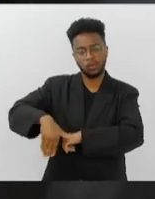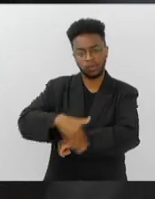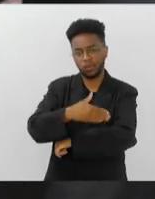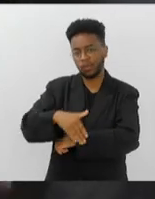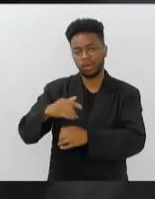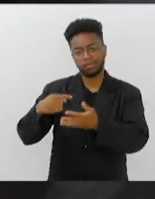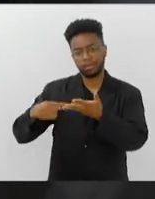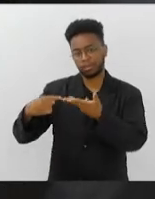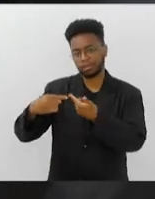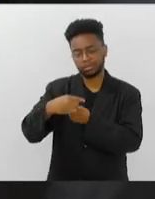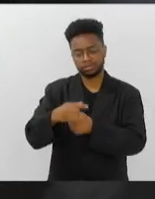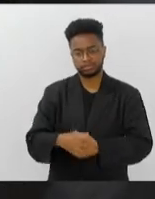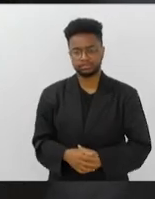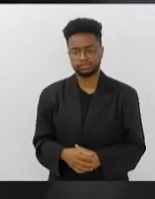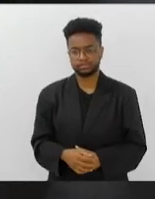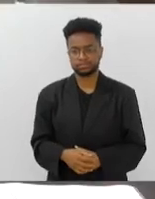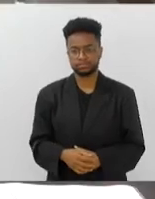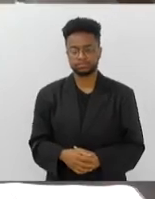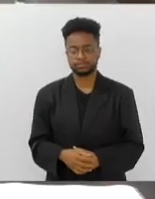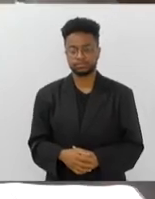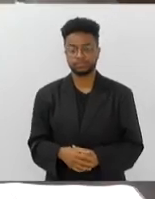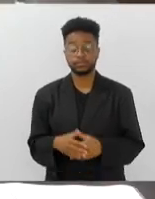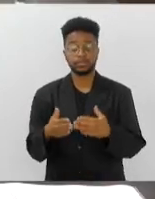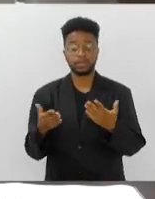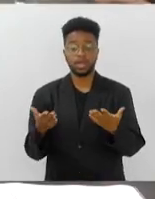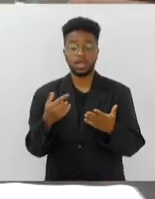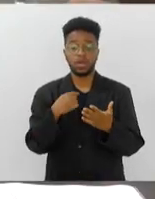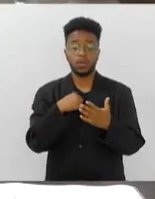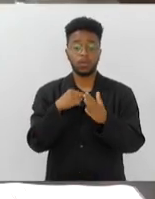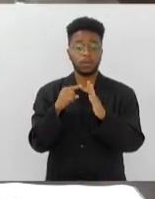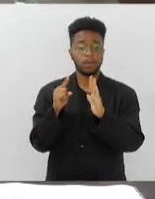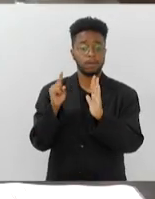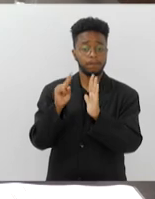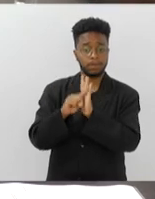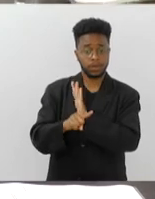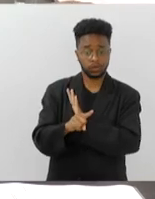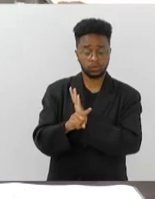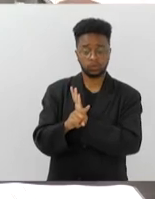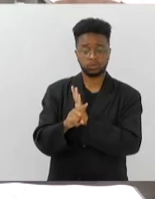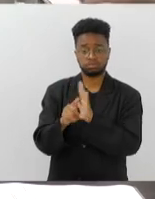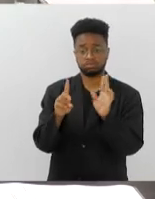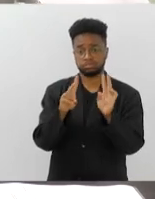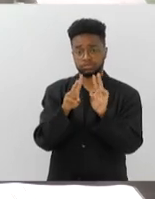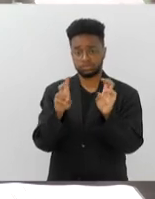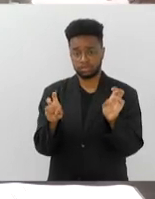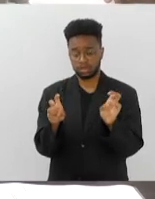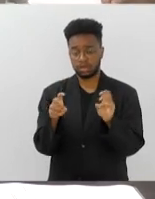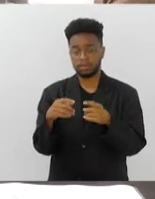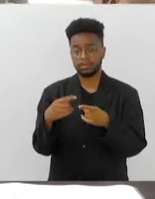tombamento. O que eu levantei essa questão de ordem aqui,